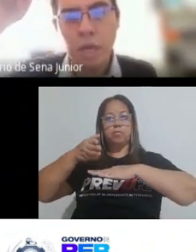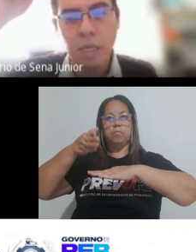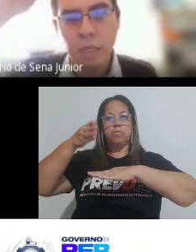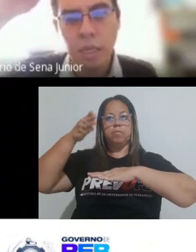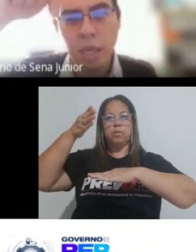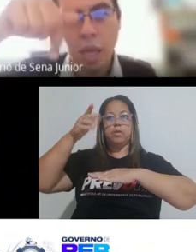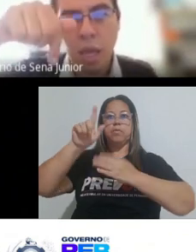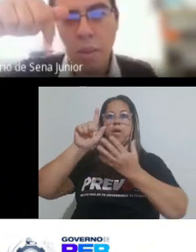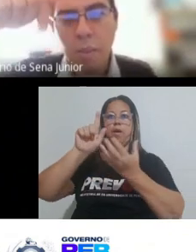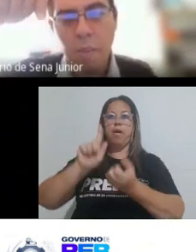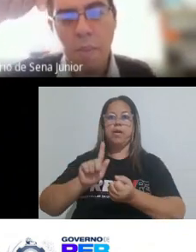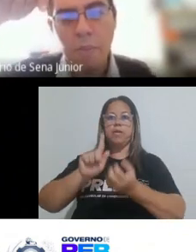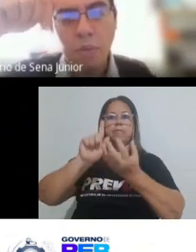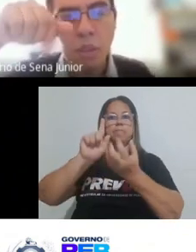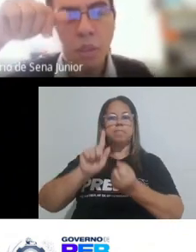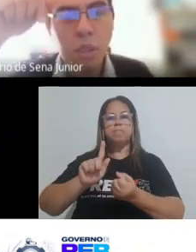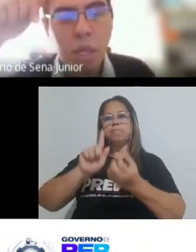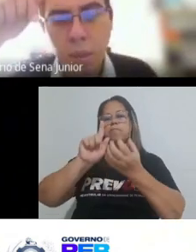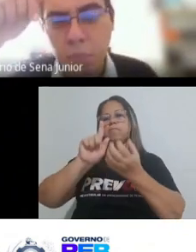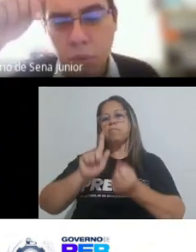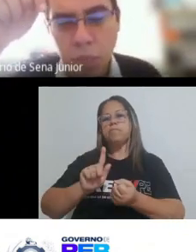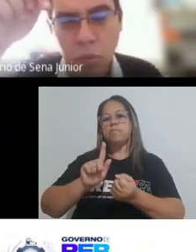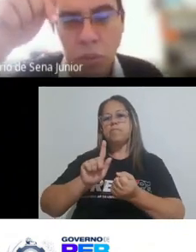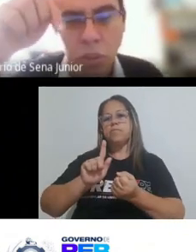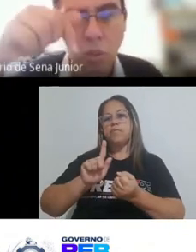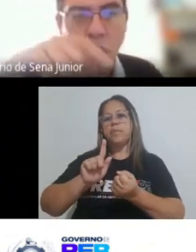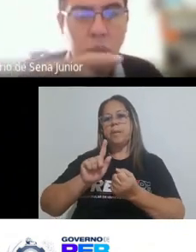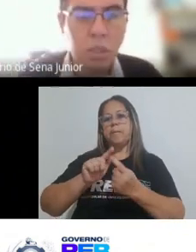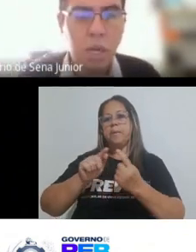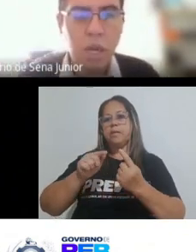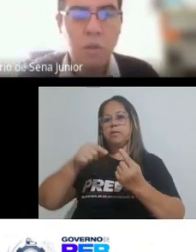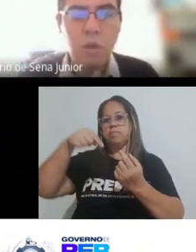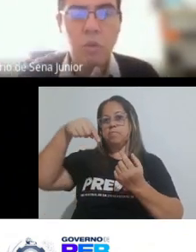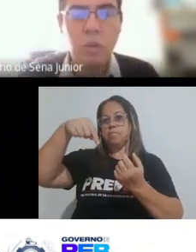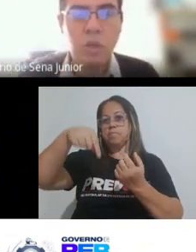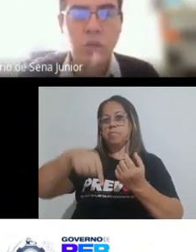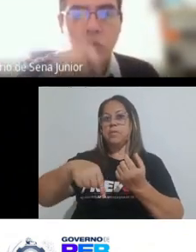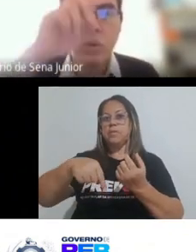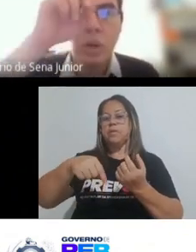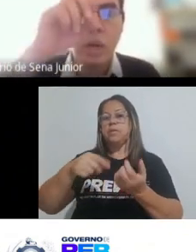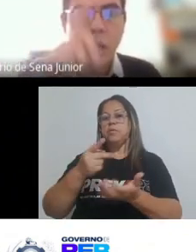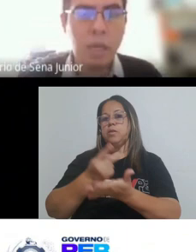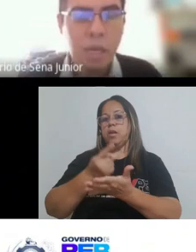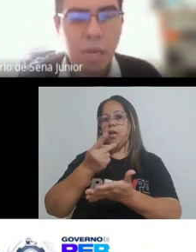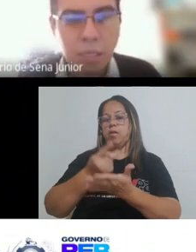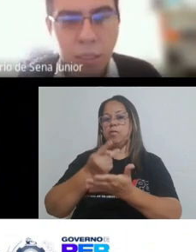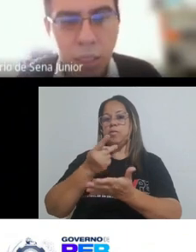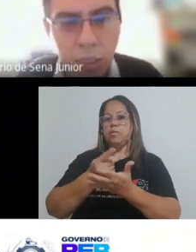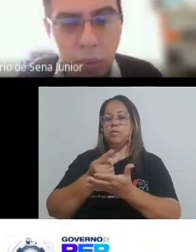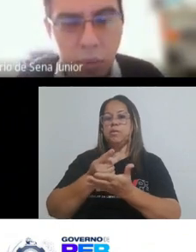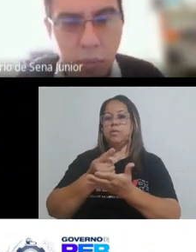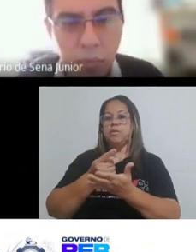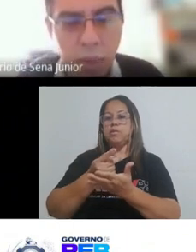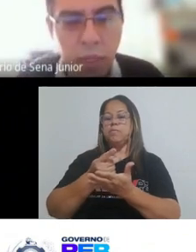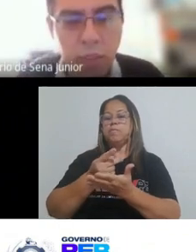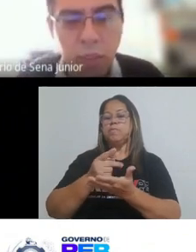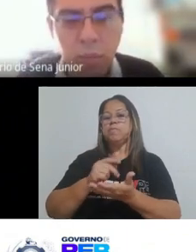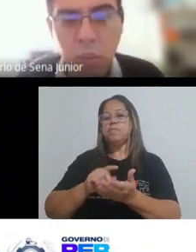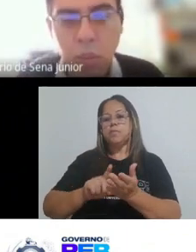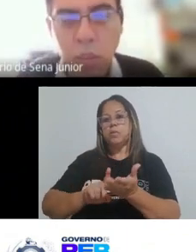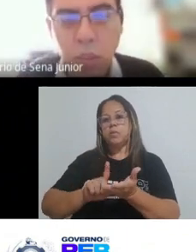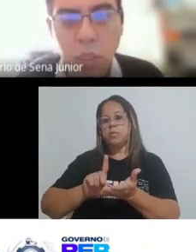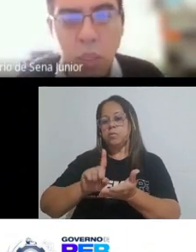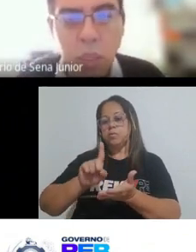gravidade é apontada no sentido contrário, que o eixo crescente para